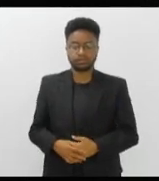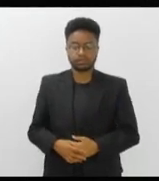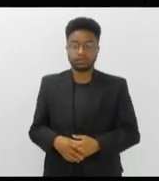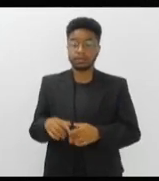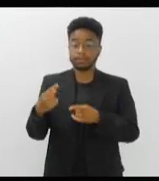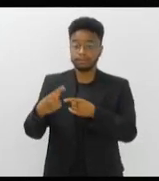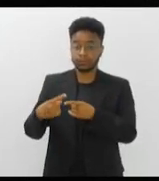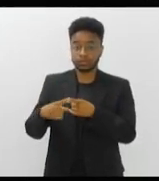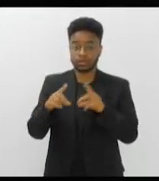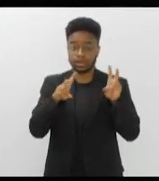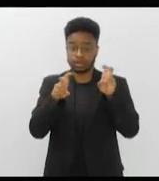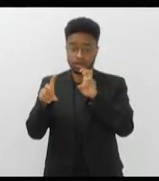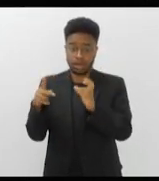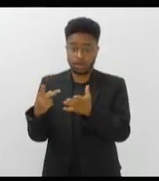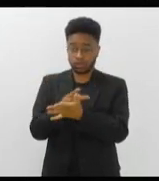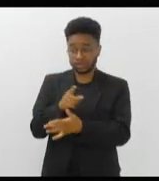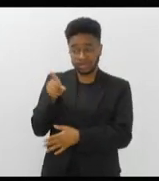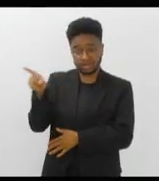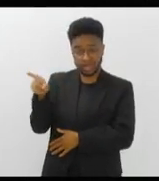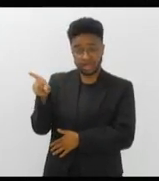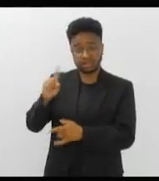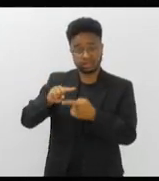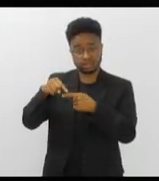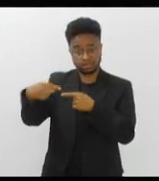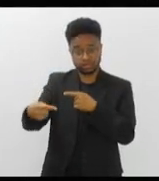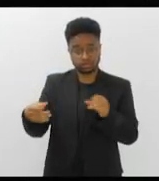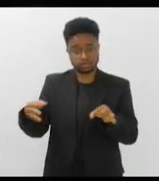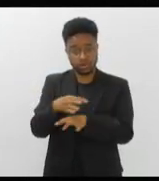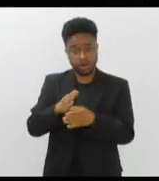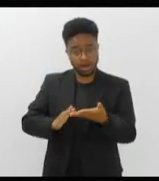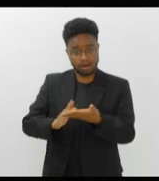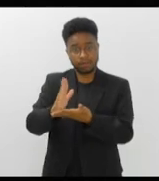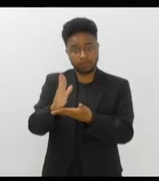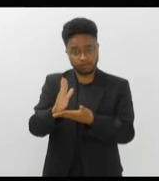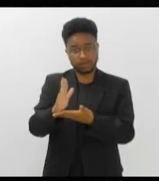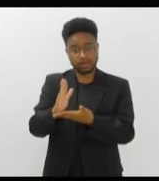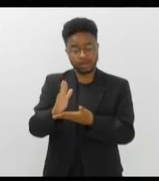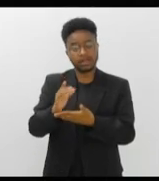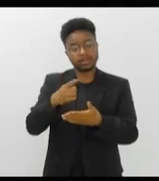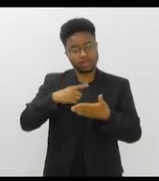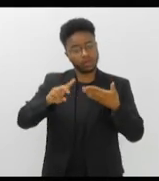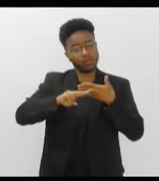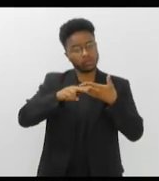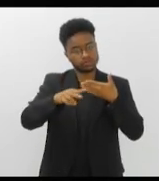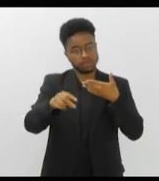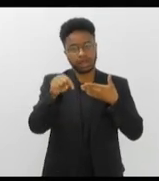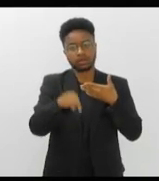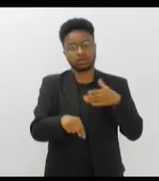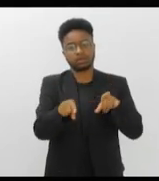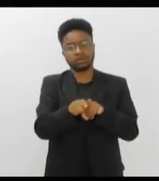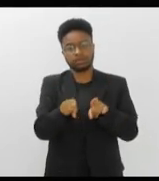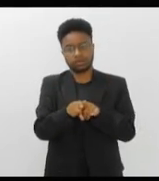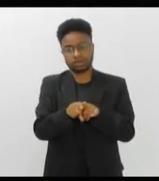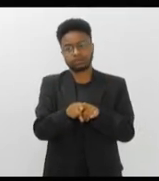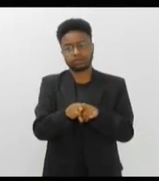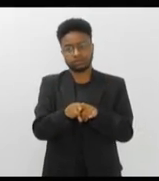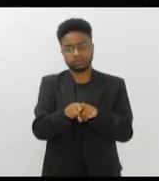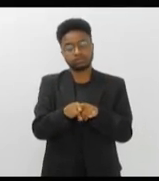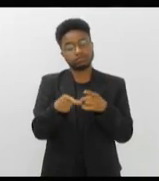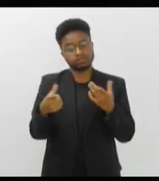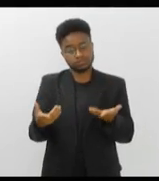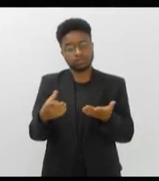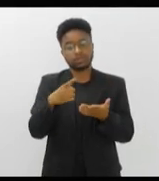o que acontecer lá depois de sancionado vai se desdobrar aqui Possivelmente em aprovações de